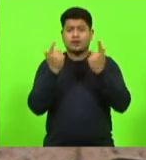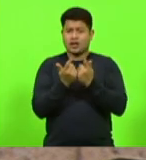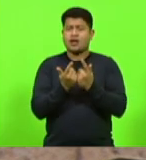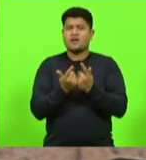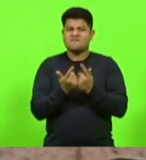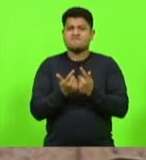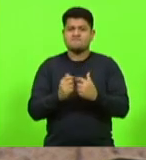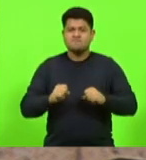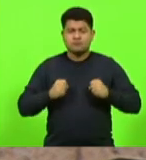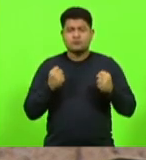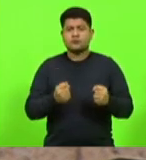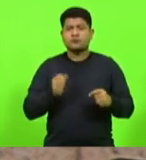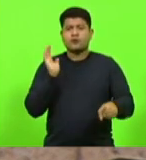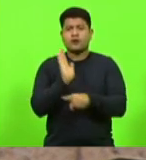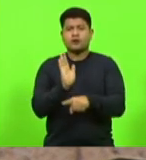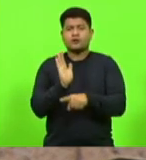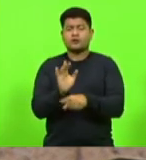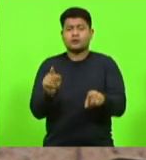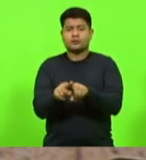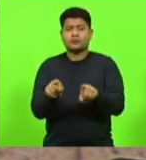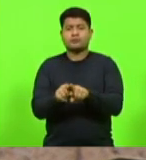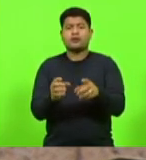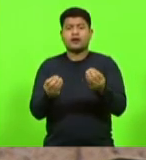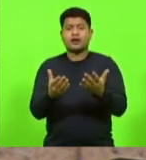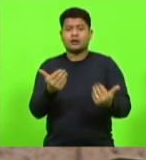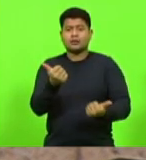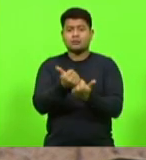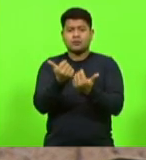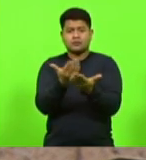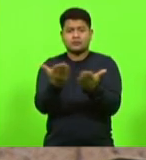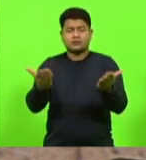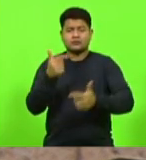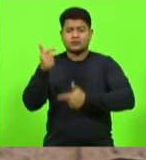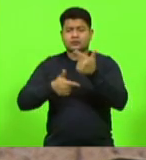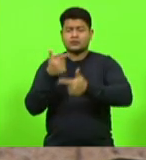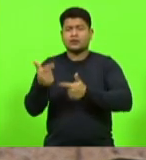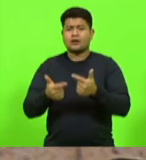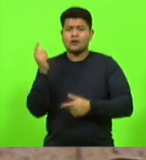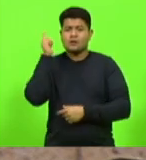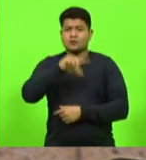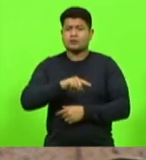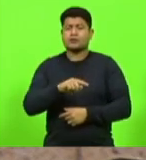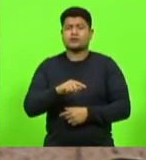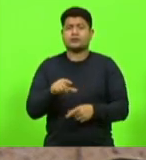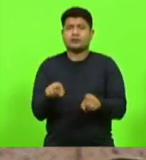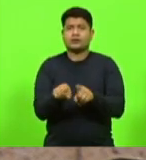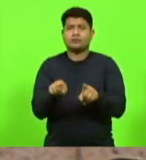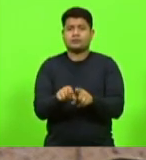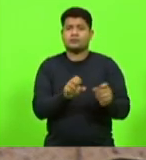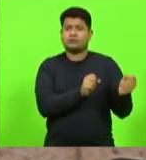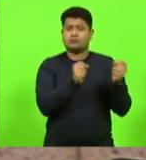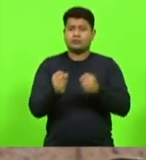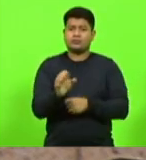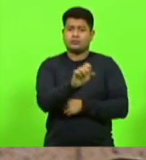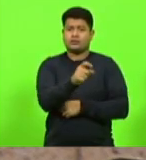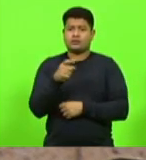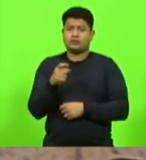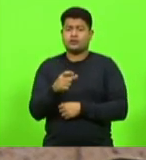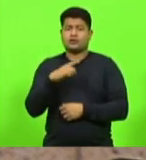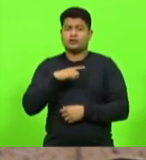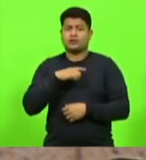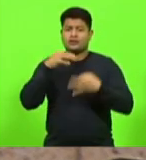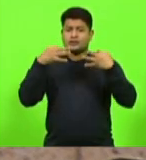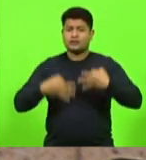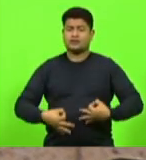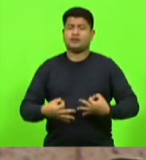vocês possam fazer o seu trabalho, né? Vocês possam fazer a sua parte e nós faremos a nossa, e o executivo também tenho certeza que vai fazer, e se não